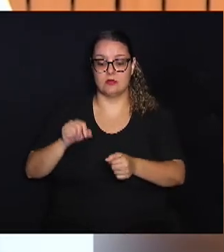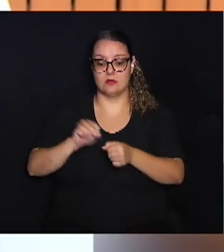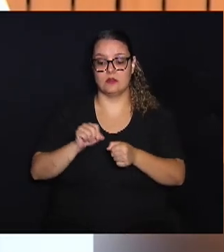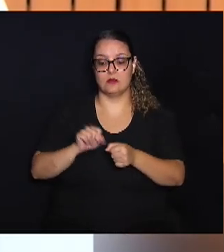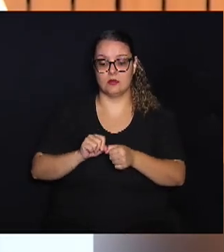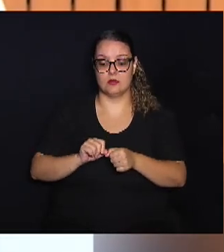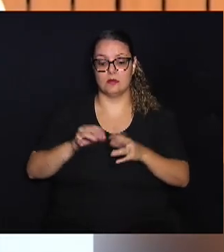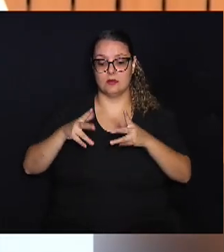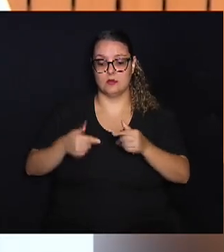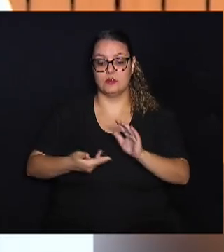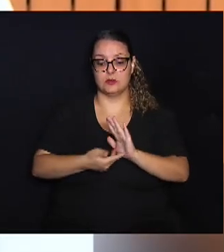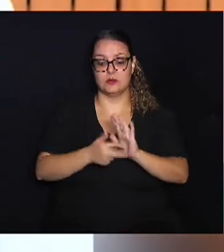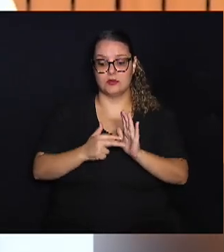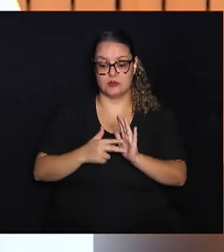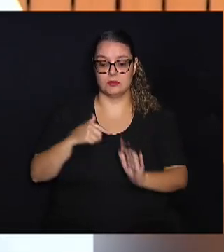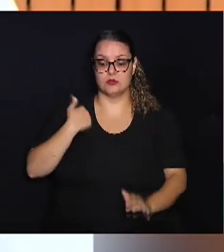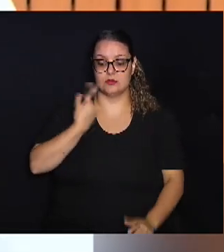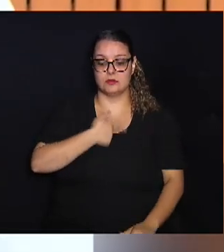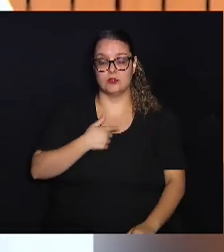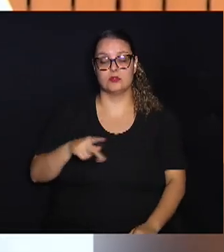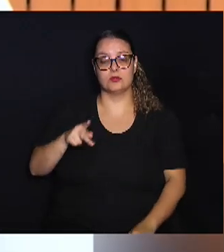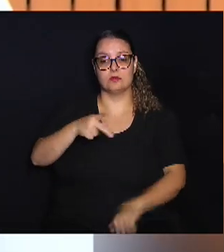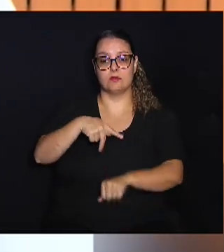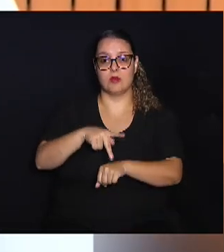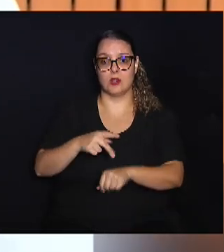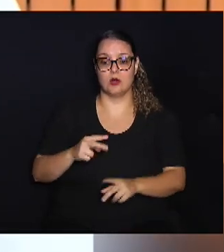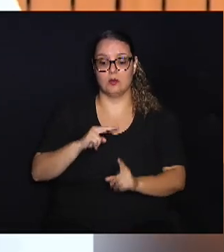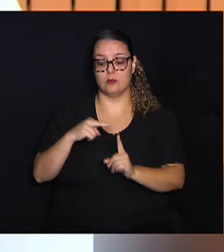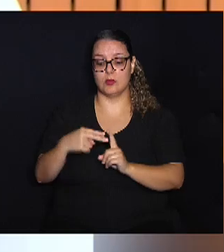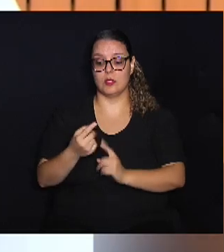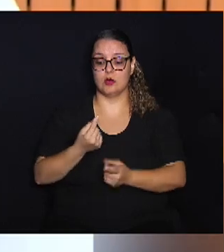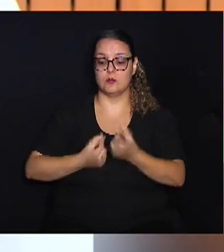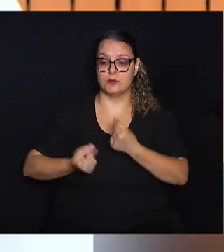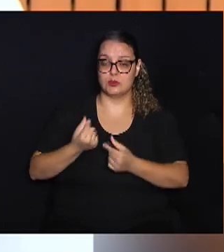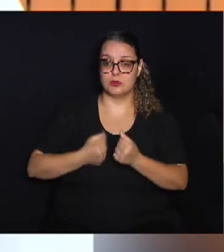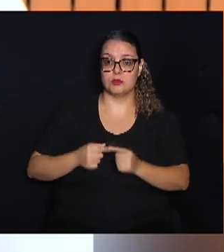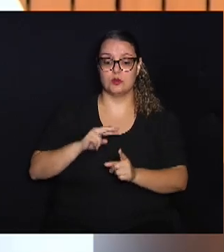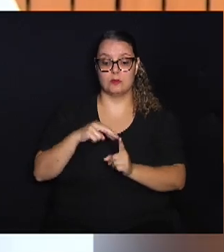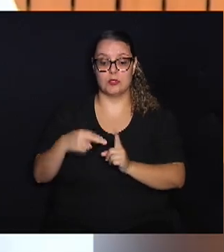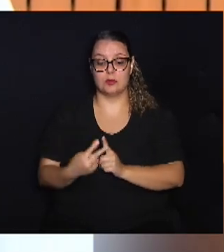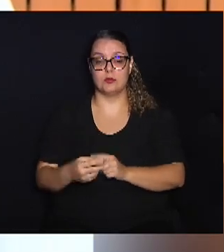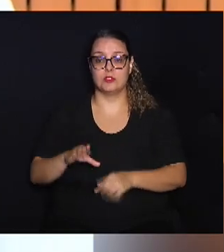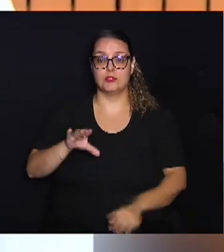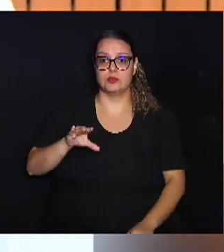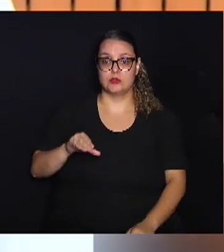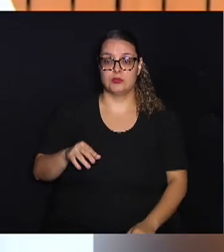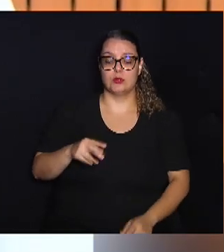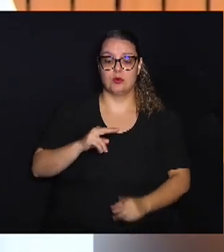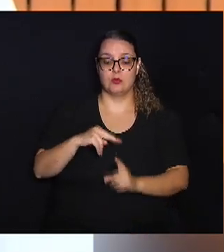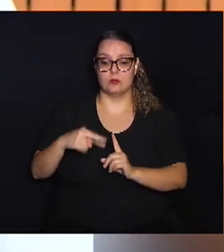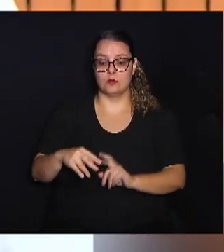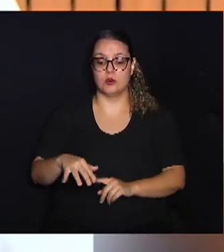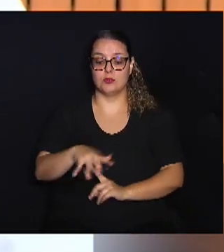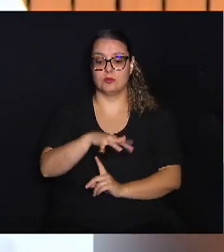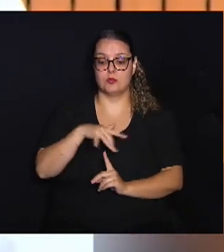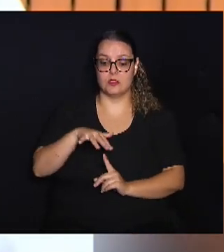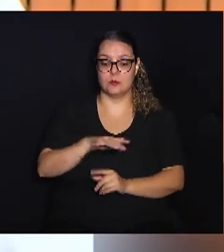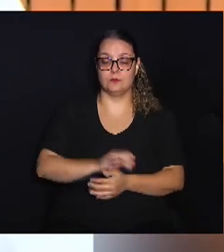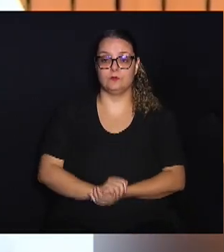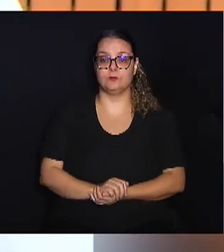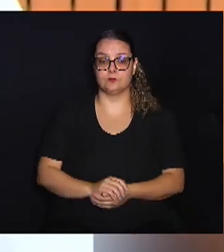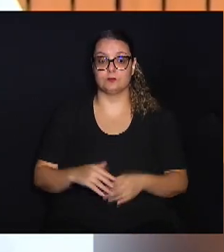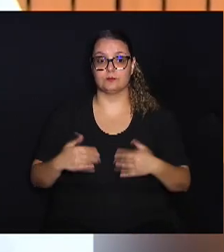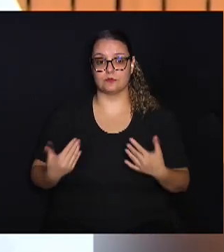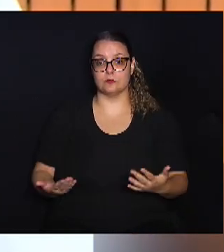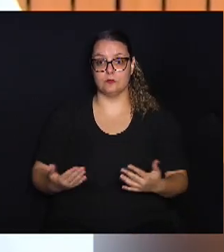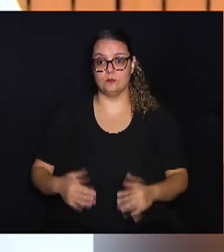que significa para o nosso país, do ponto de vista econômico, do ponto de vista científico e do ponto de vista ambiental. Então,